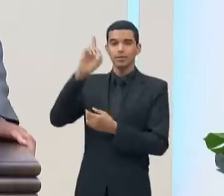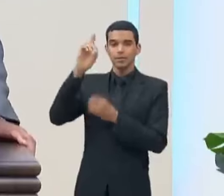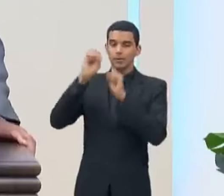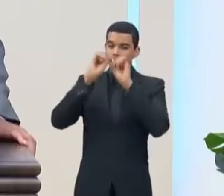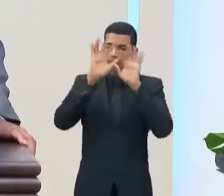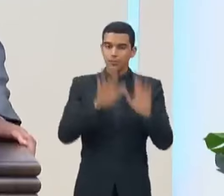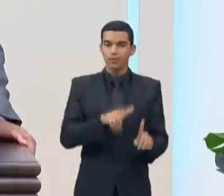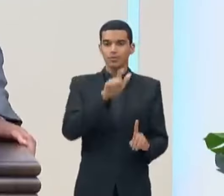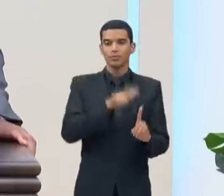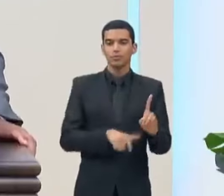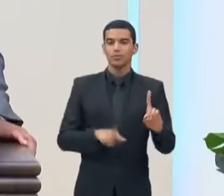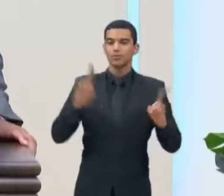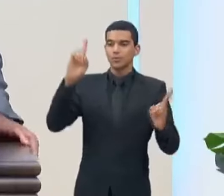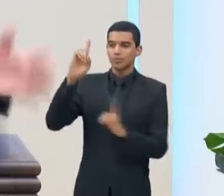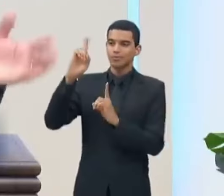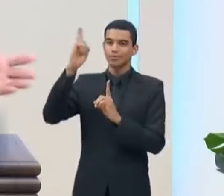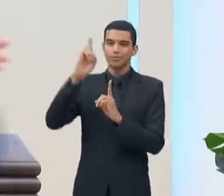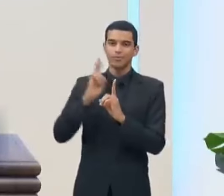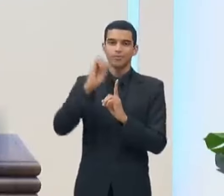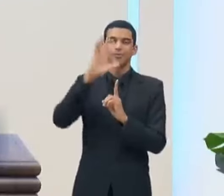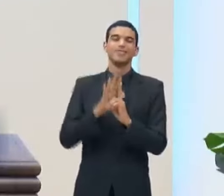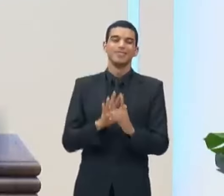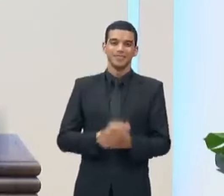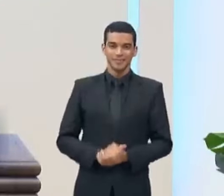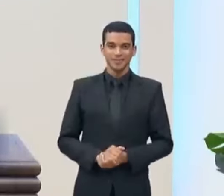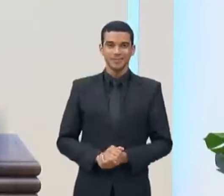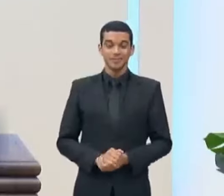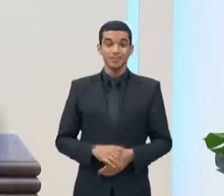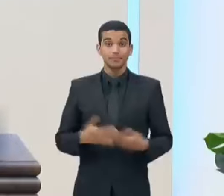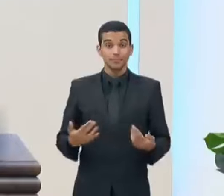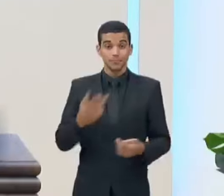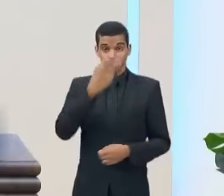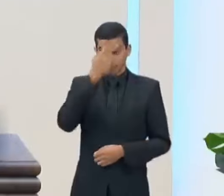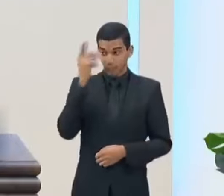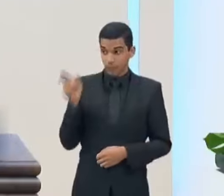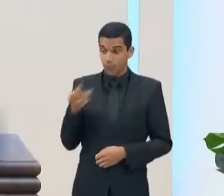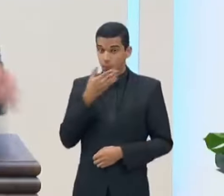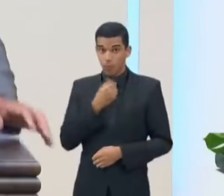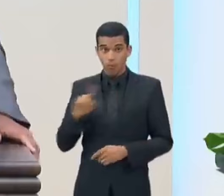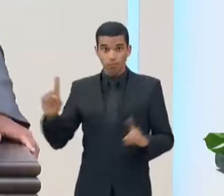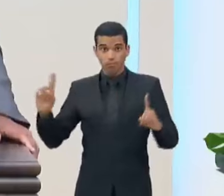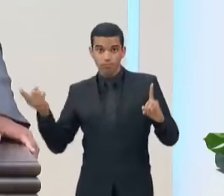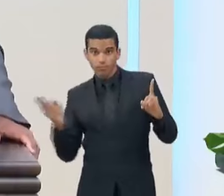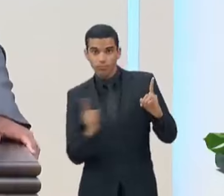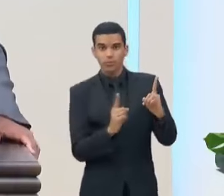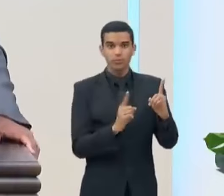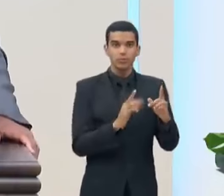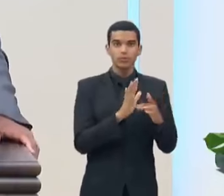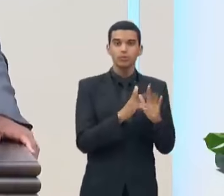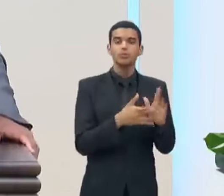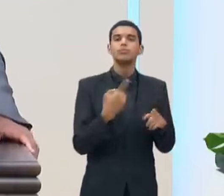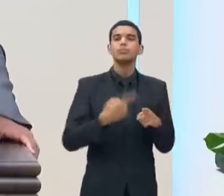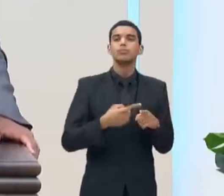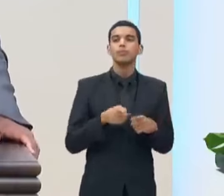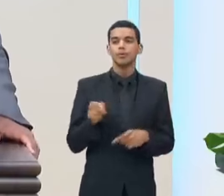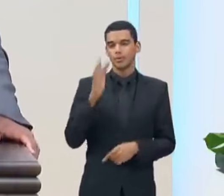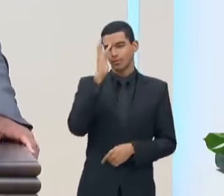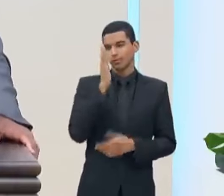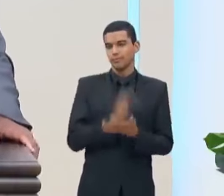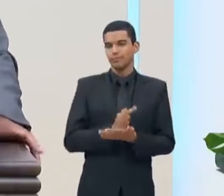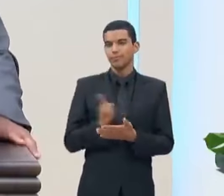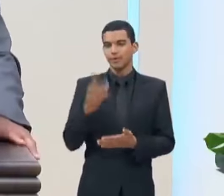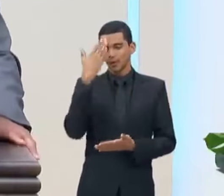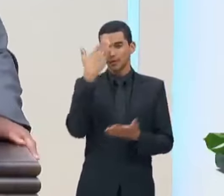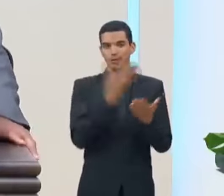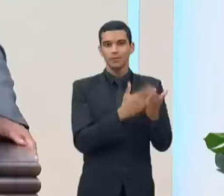premiador daquele que o busca. Ora, se o homem se aproximou de Jesus, porque ele tem fé, ele acreditou que